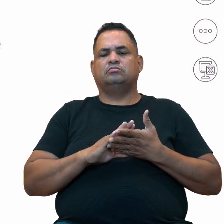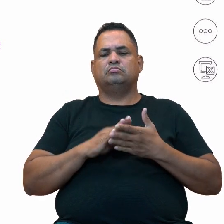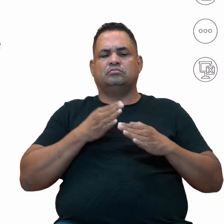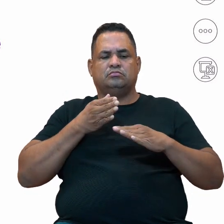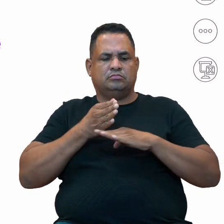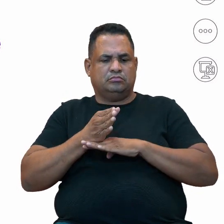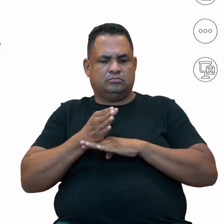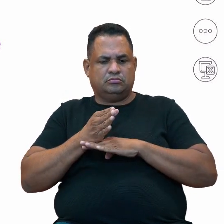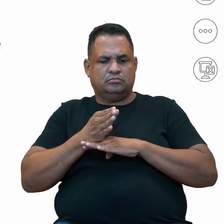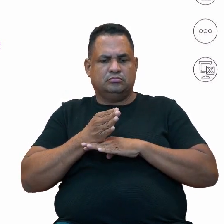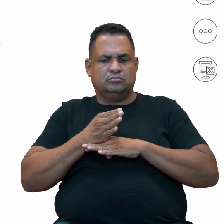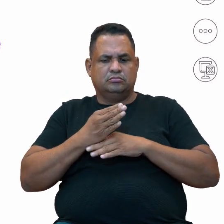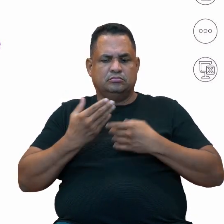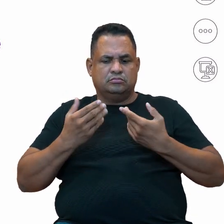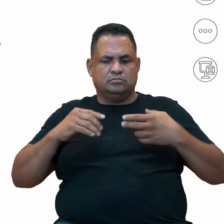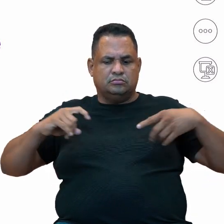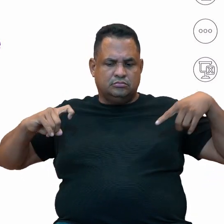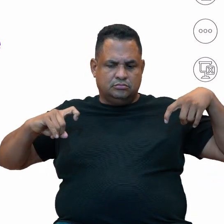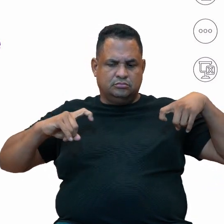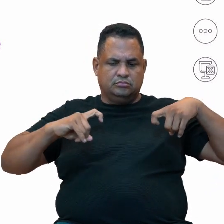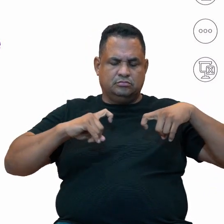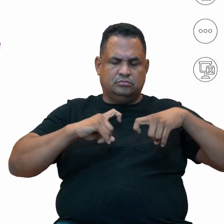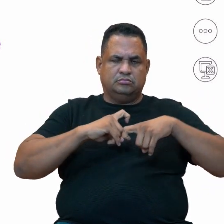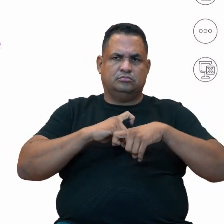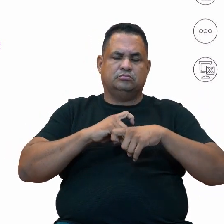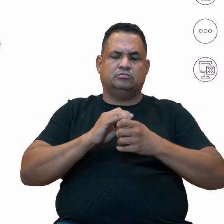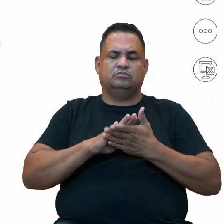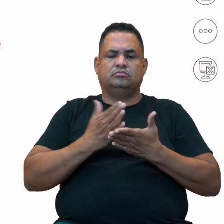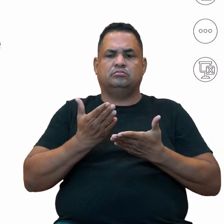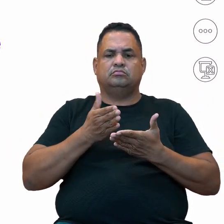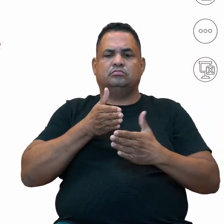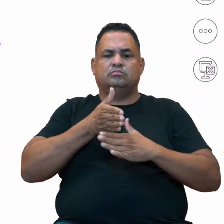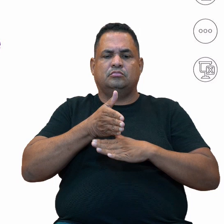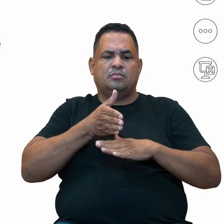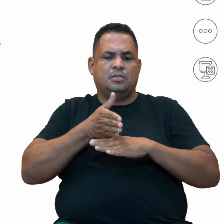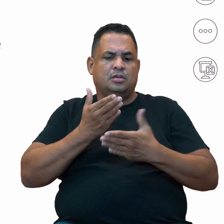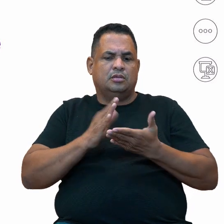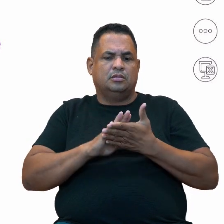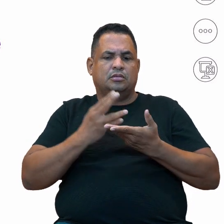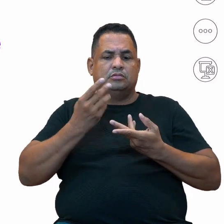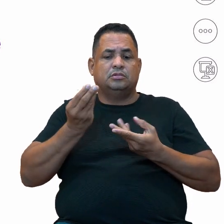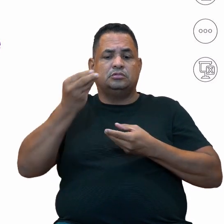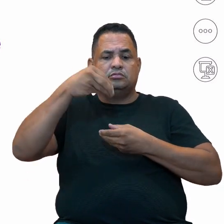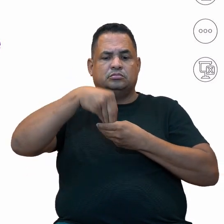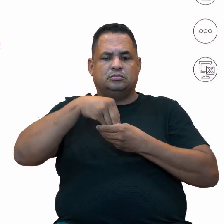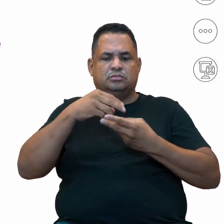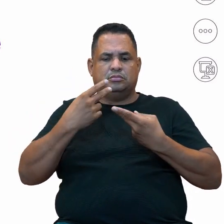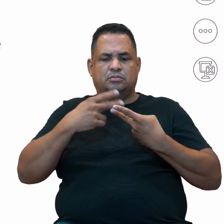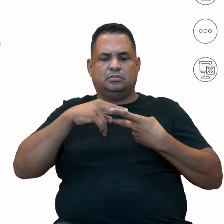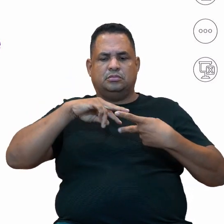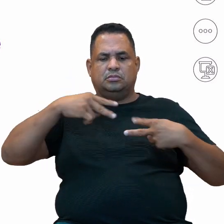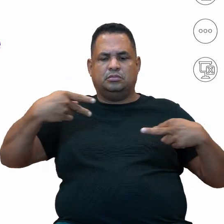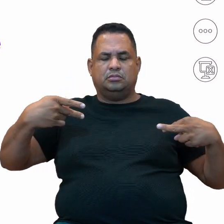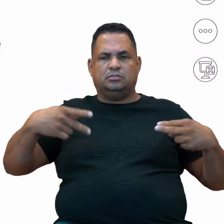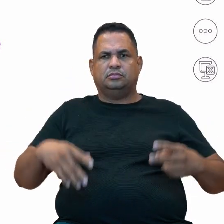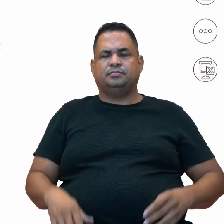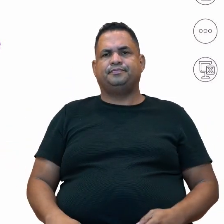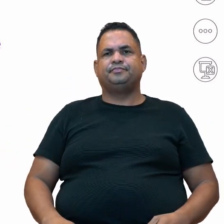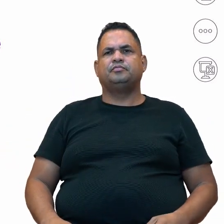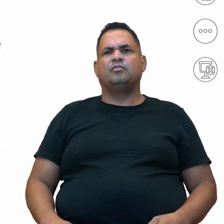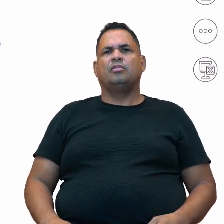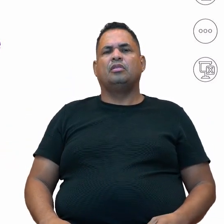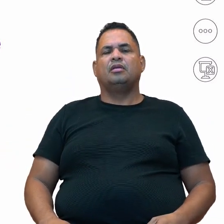numa bactéria ou ele parasita uma bactéria, ele coloca parte do seu material genético. Então, alguns seres vivos